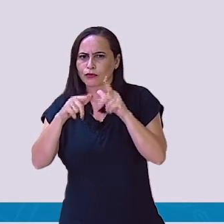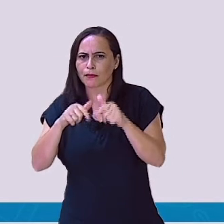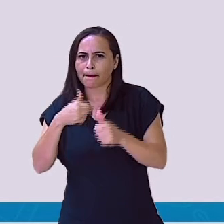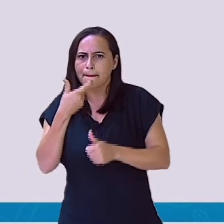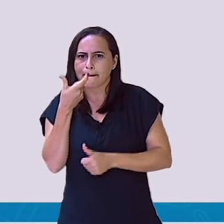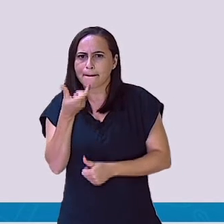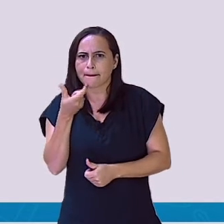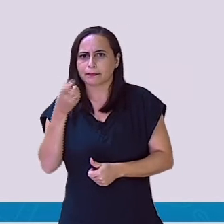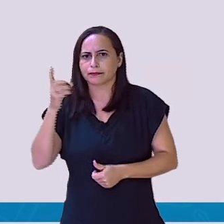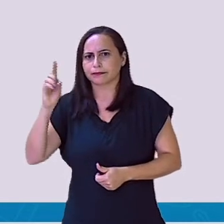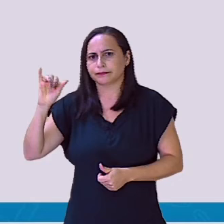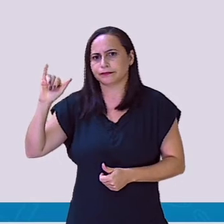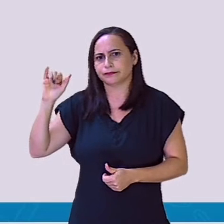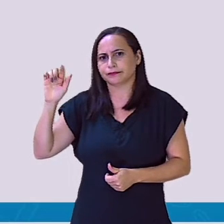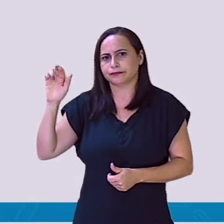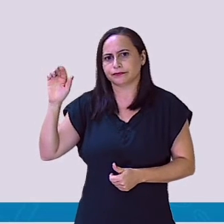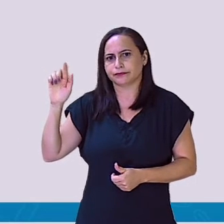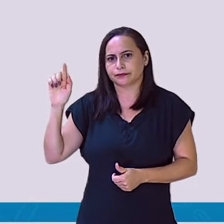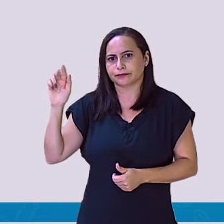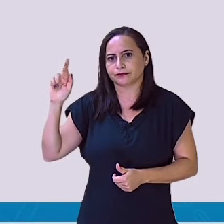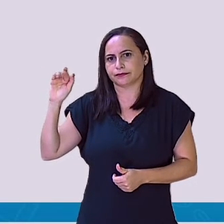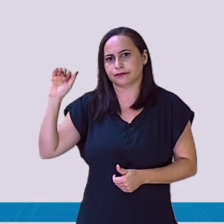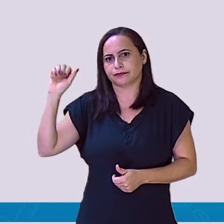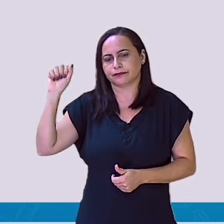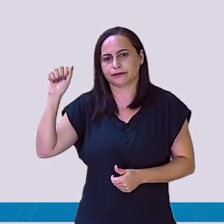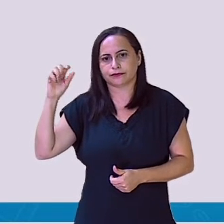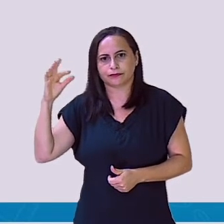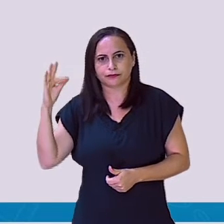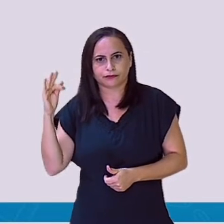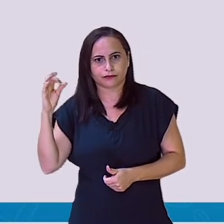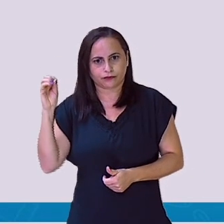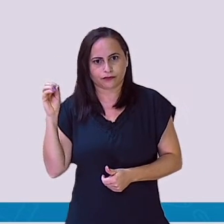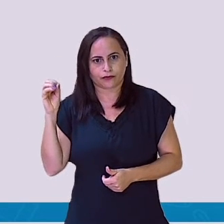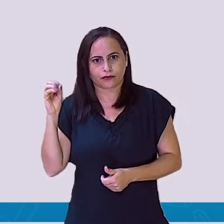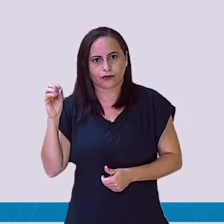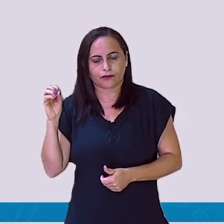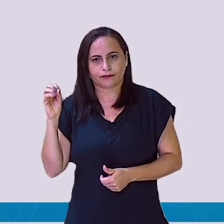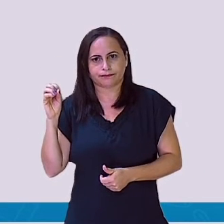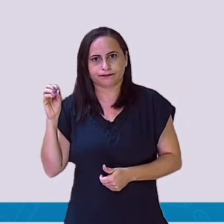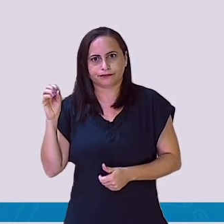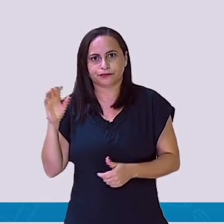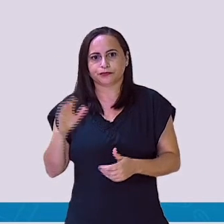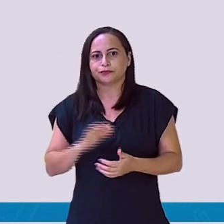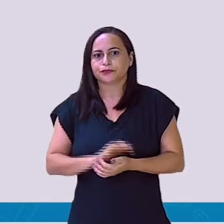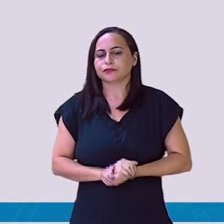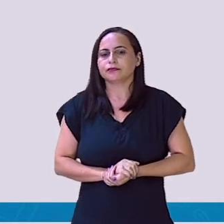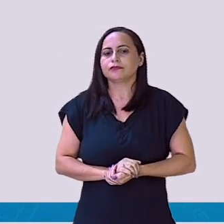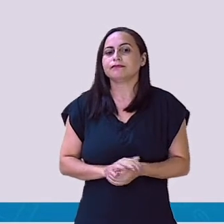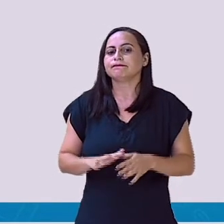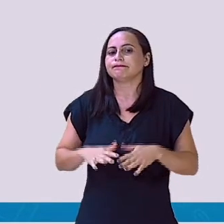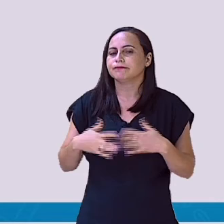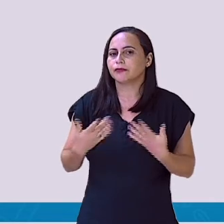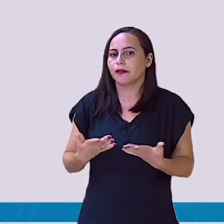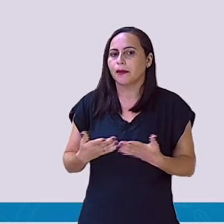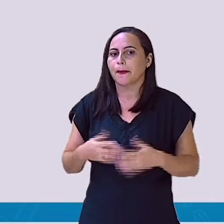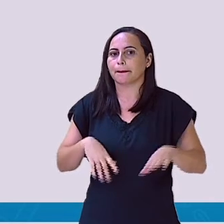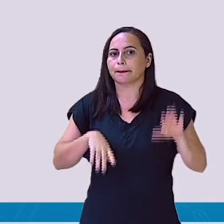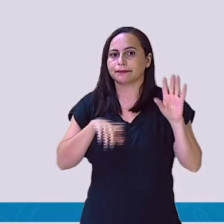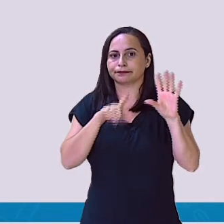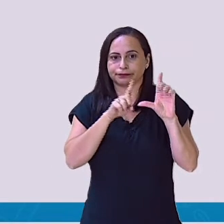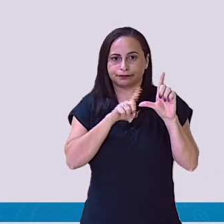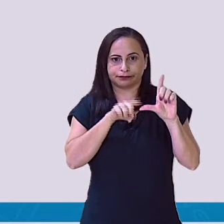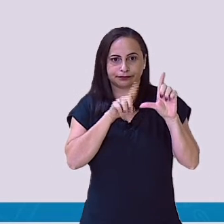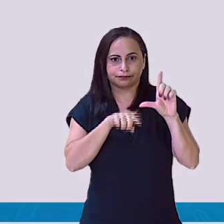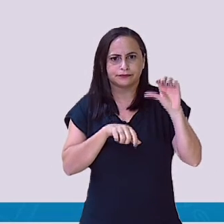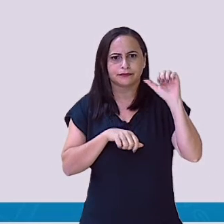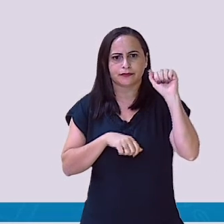Flores, chamado, galinheiro. Eu já vou descartar, porque flores, FL, contém